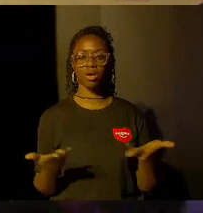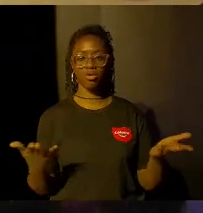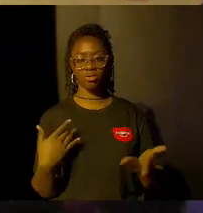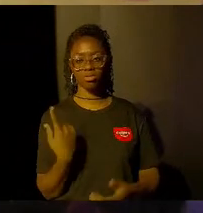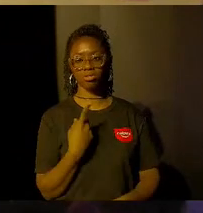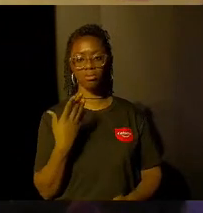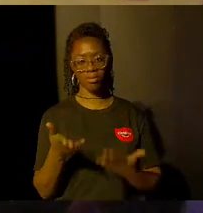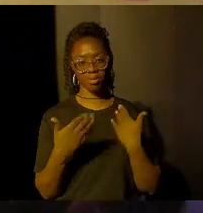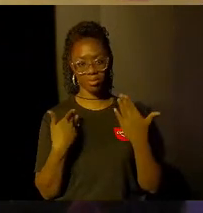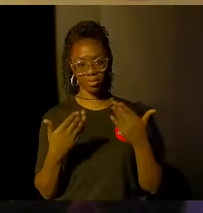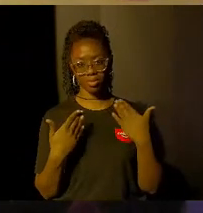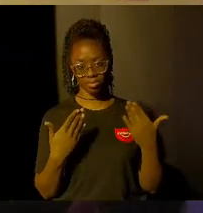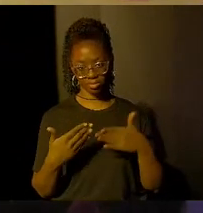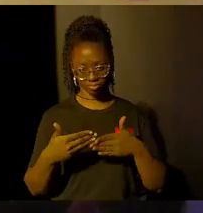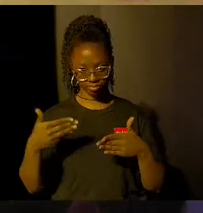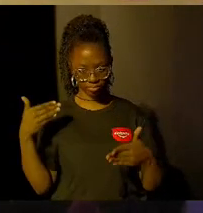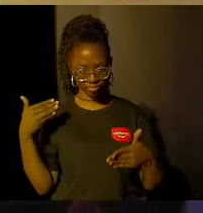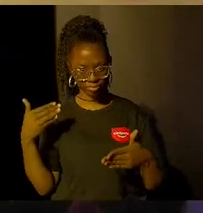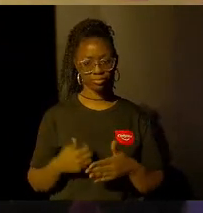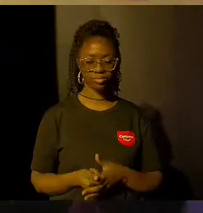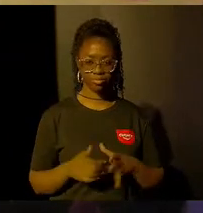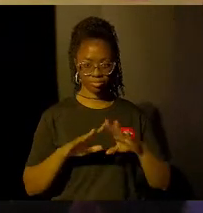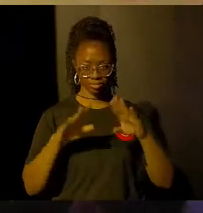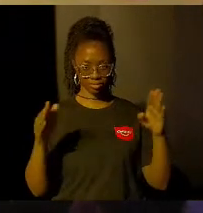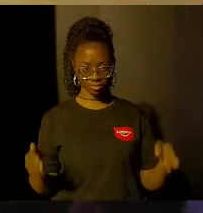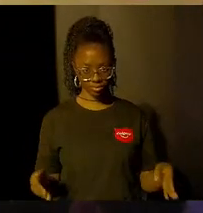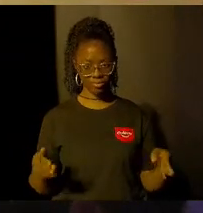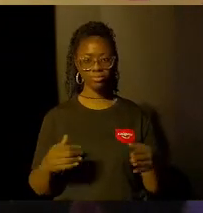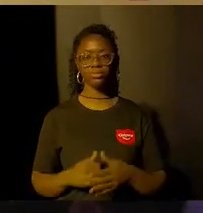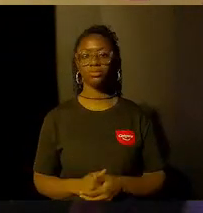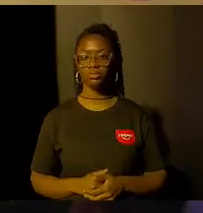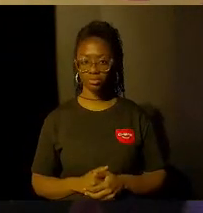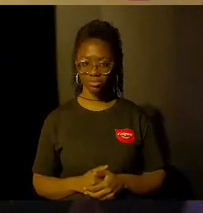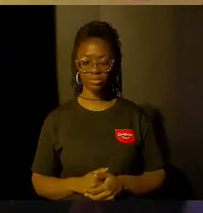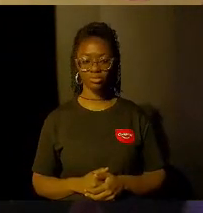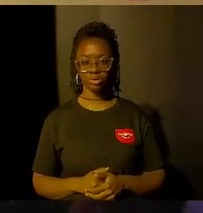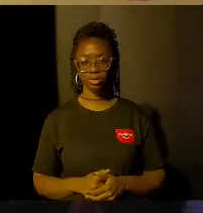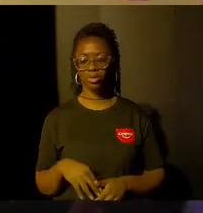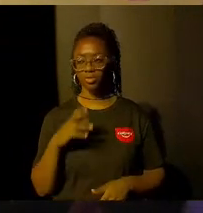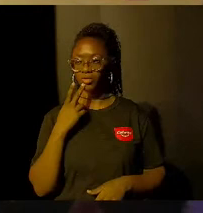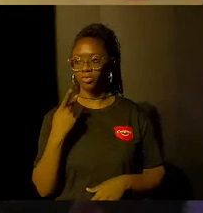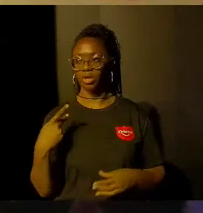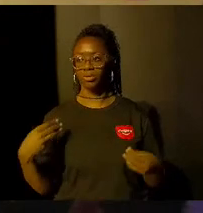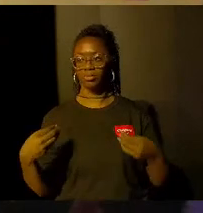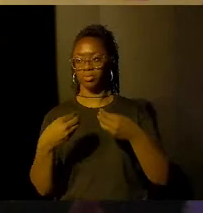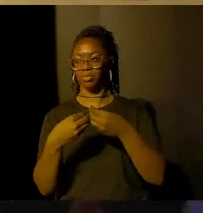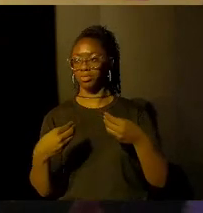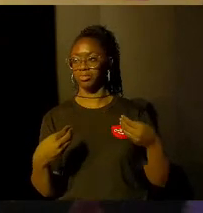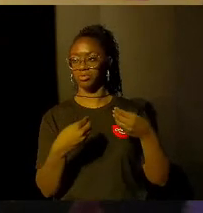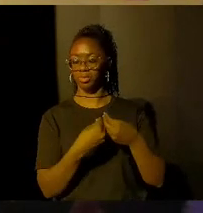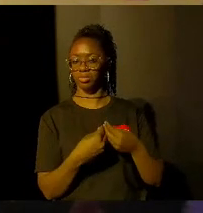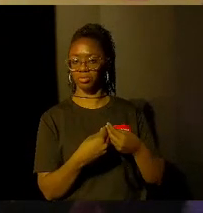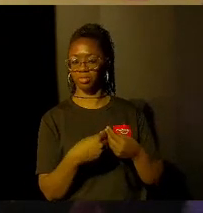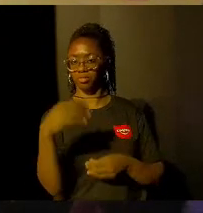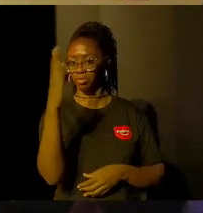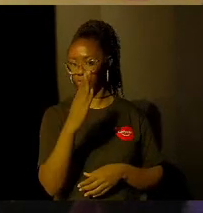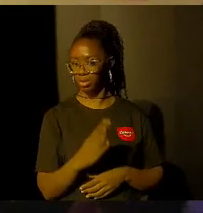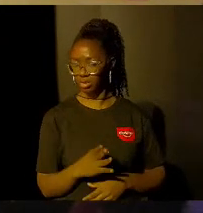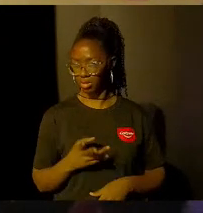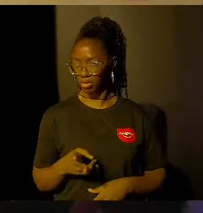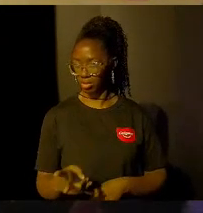né antes aqui da mesa sobre essa questão das aproximações né que o Brasil ainda